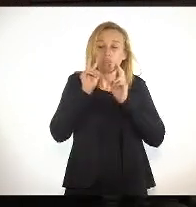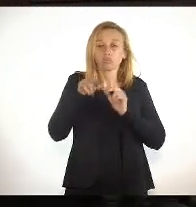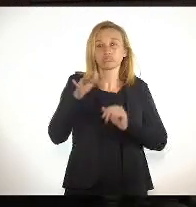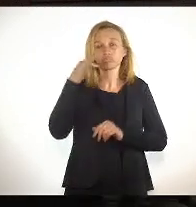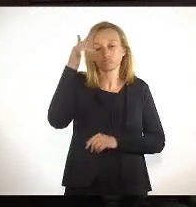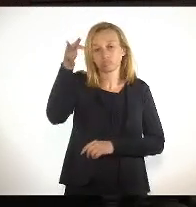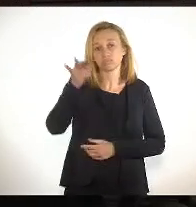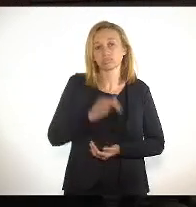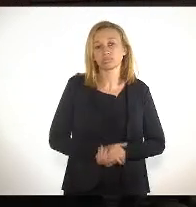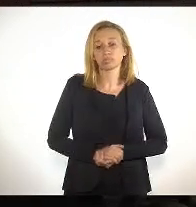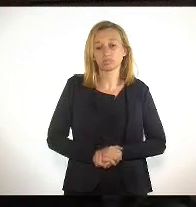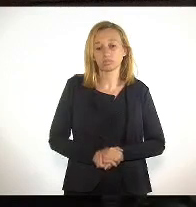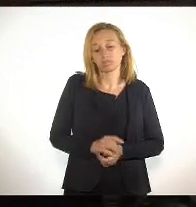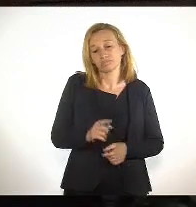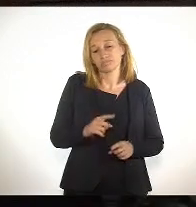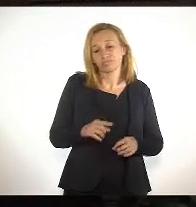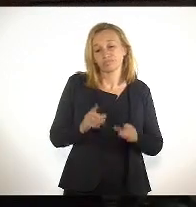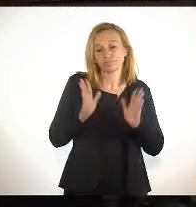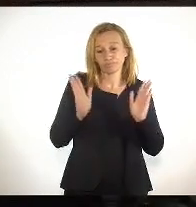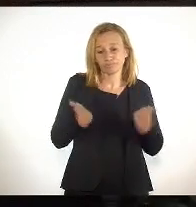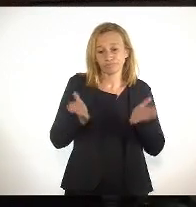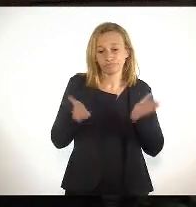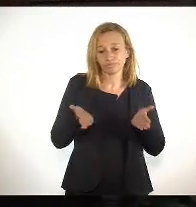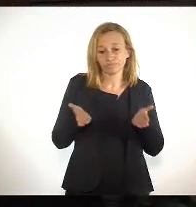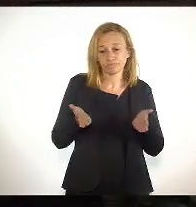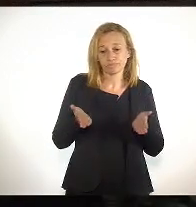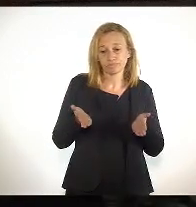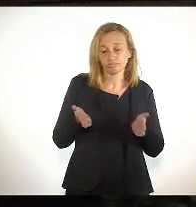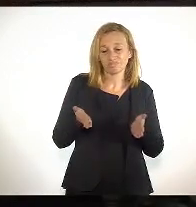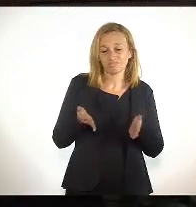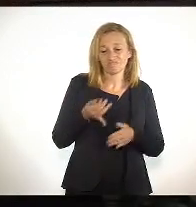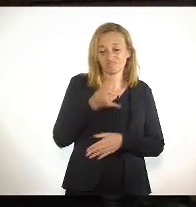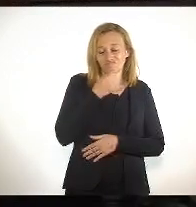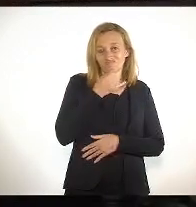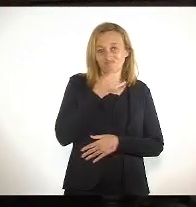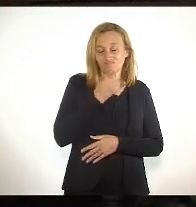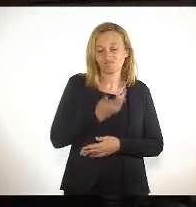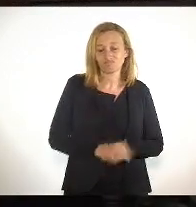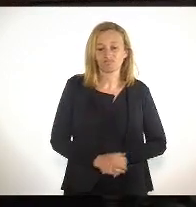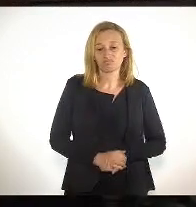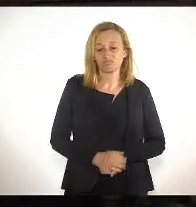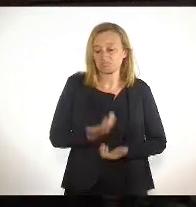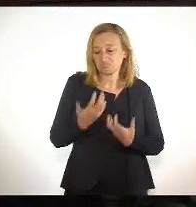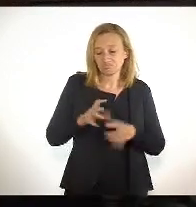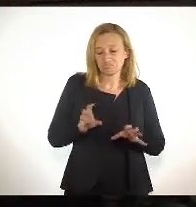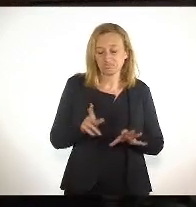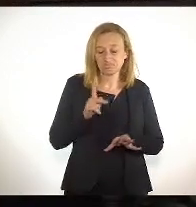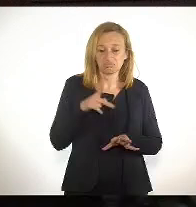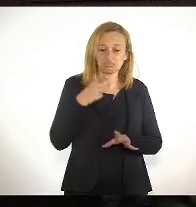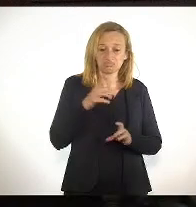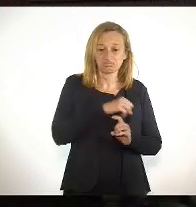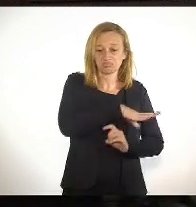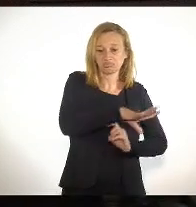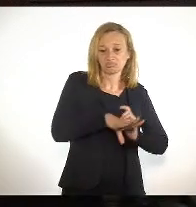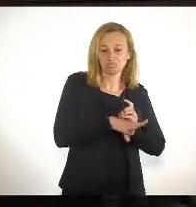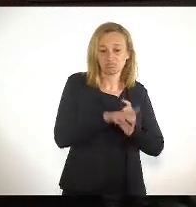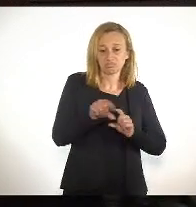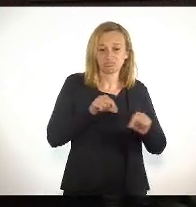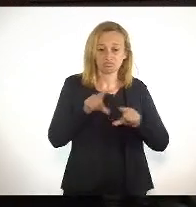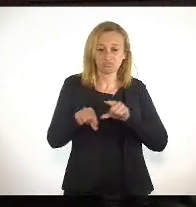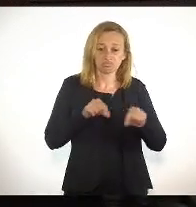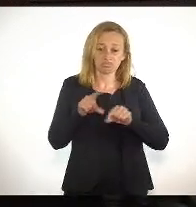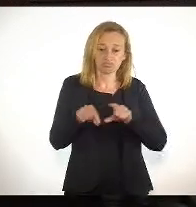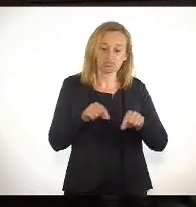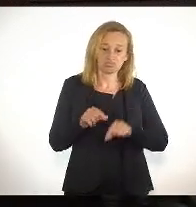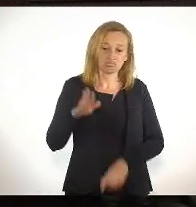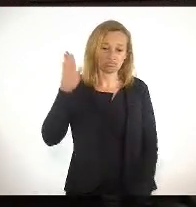futuro, pois o presente é extremamente incerto. Isso não quer dizer que a sociedade escolheu os candidatos